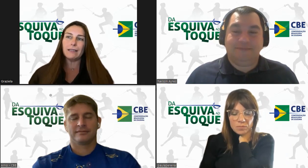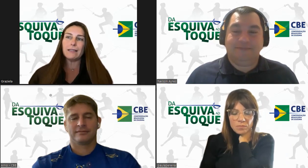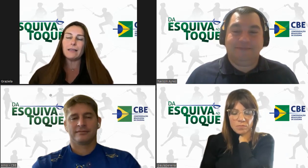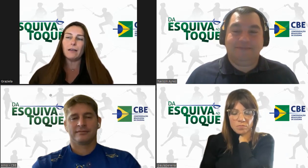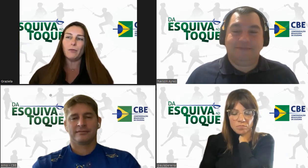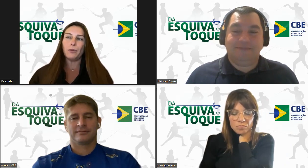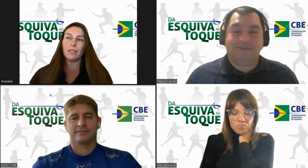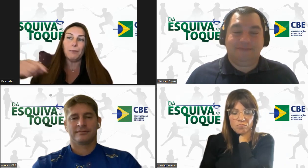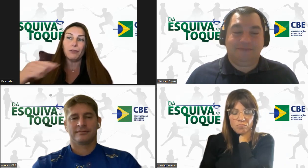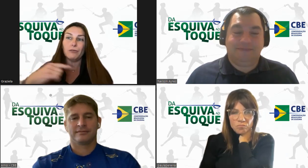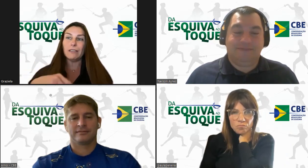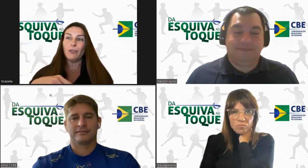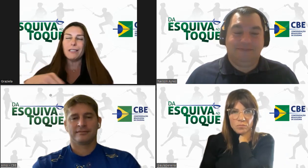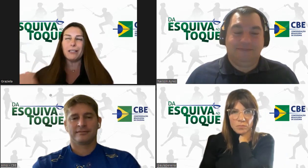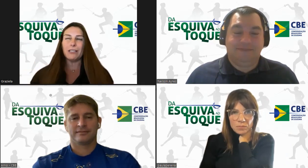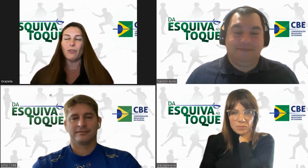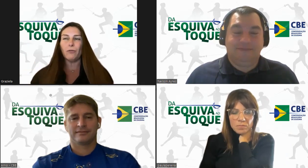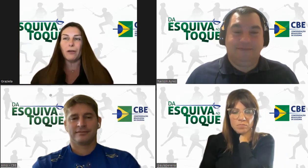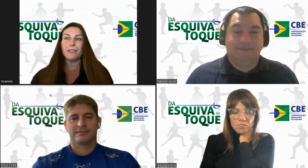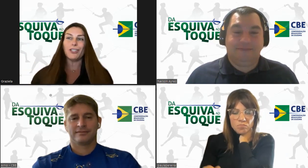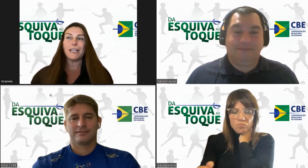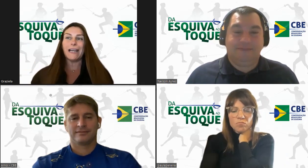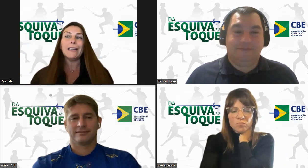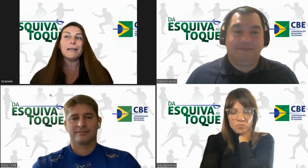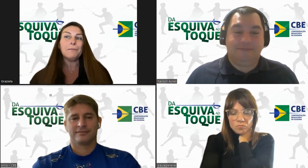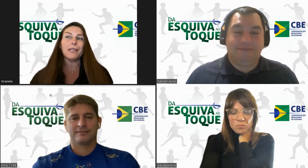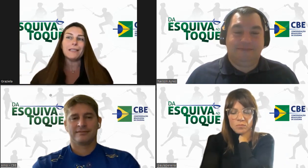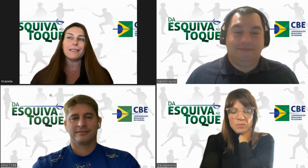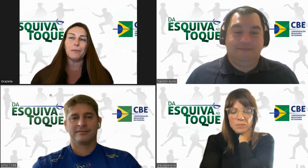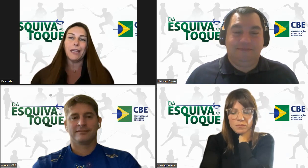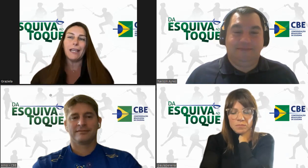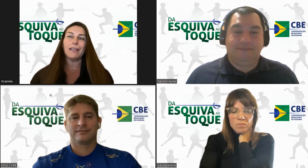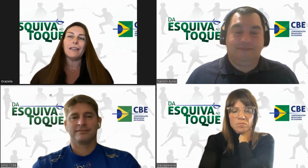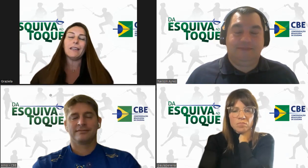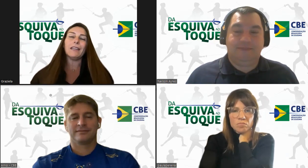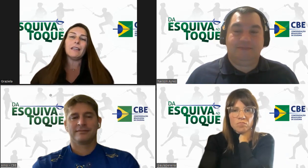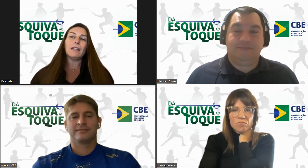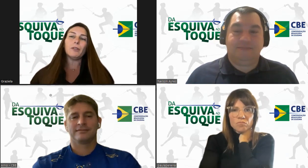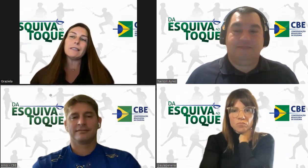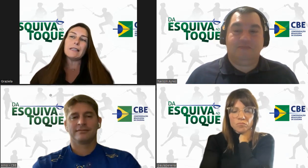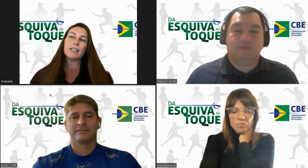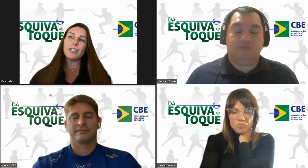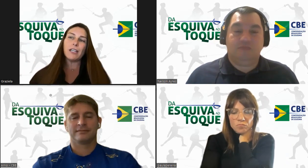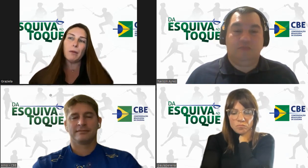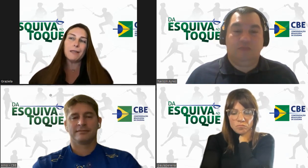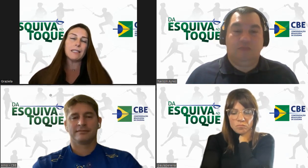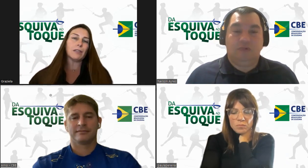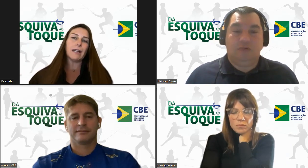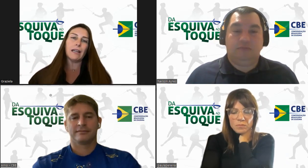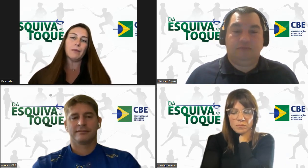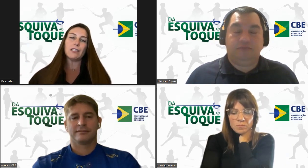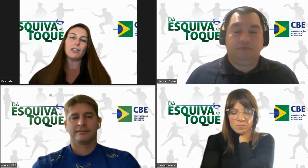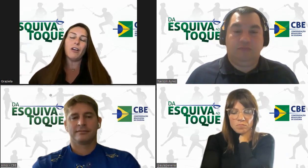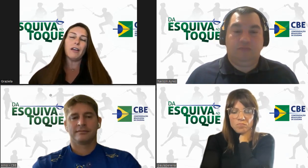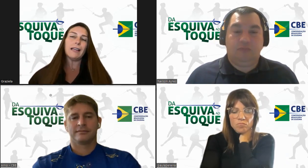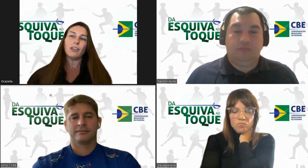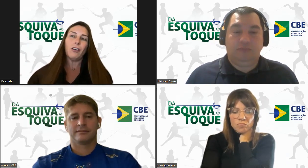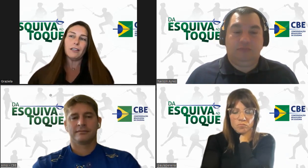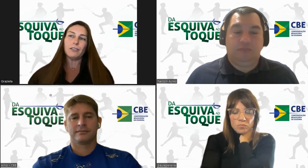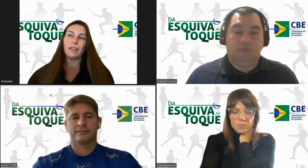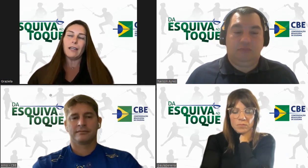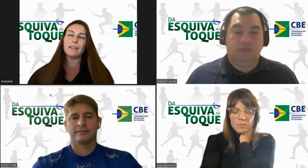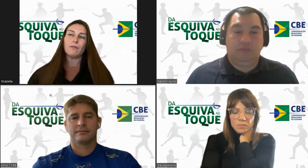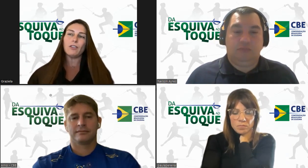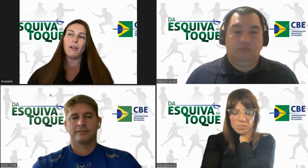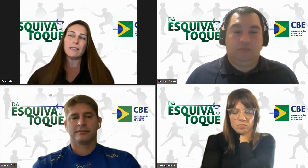a importância da hidratação porque na pergunta anterior se mencionou alguma coisa de cãibras também e muitas vezes a gente acaba pensando que cãibra é só